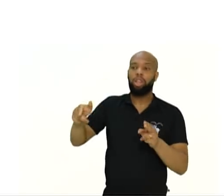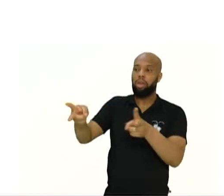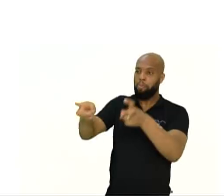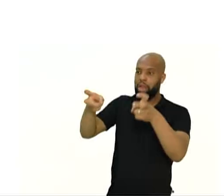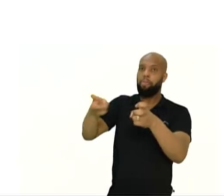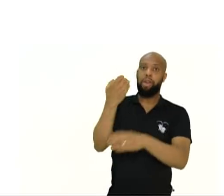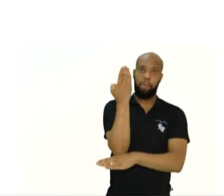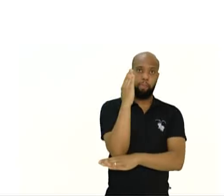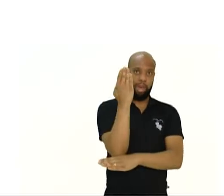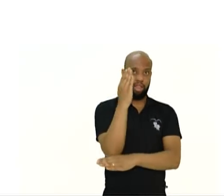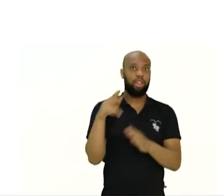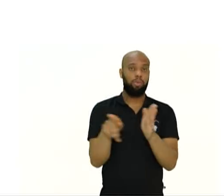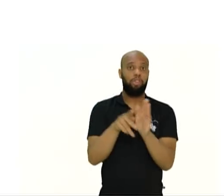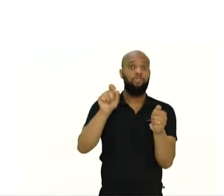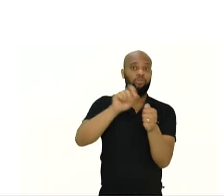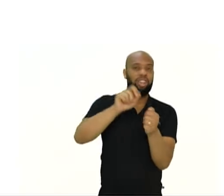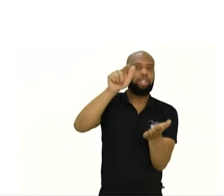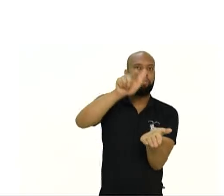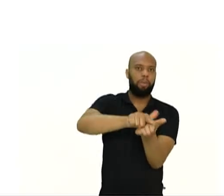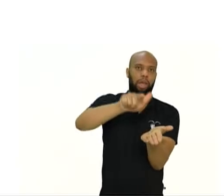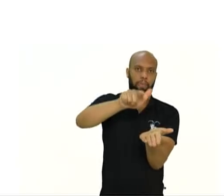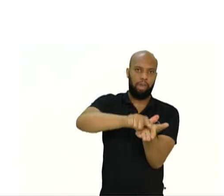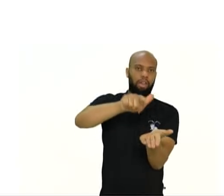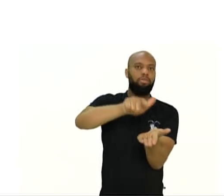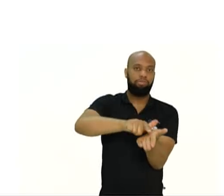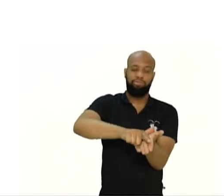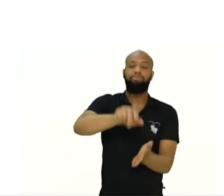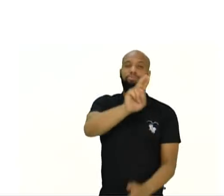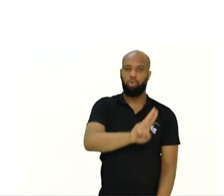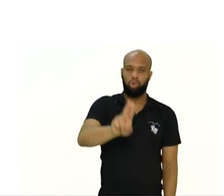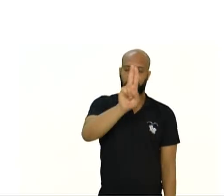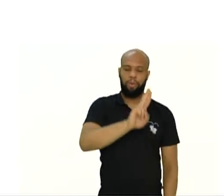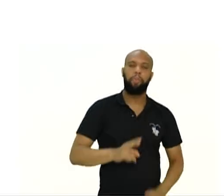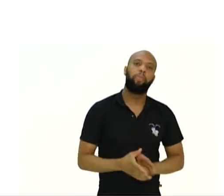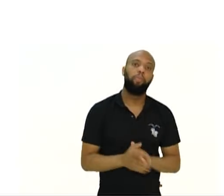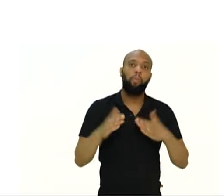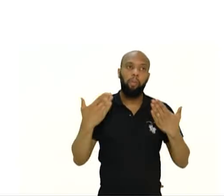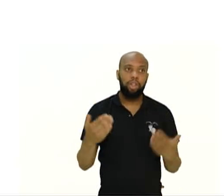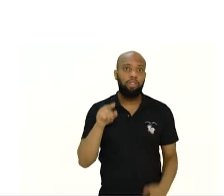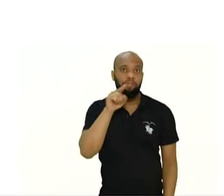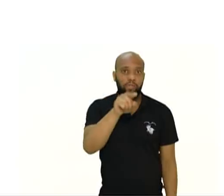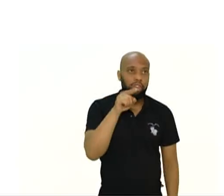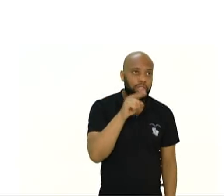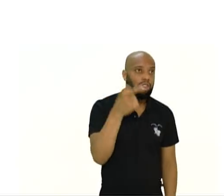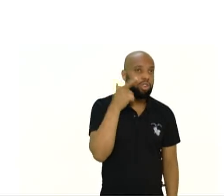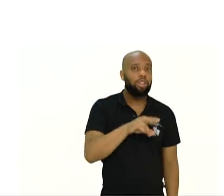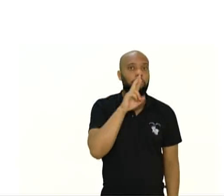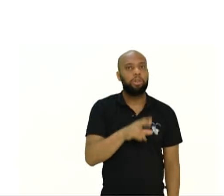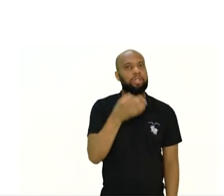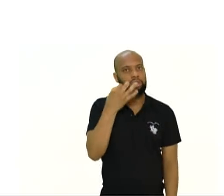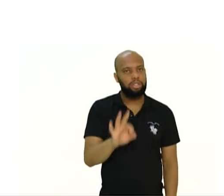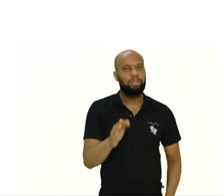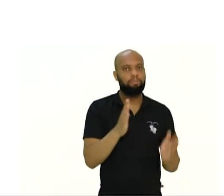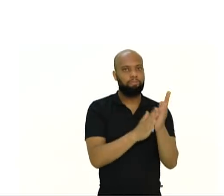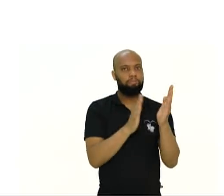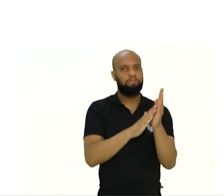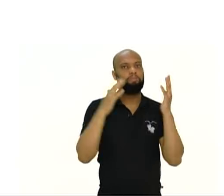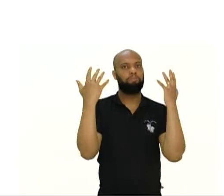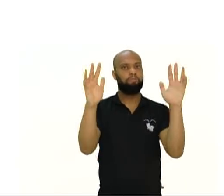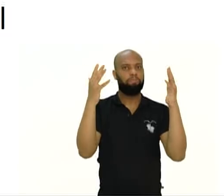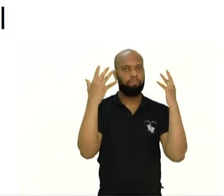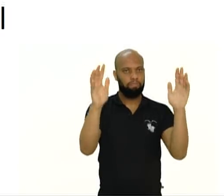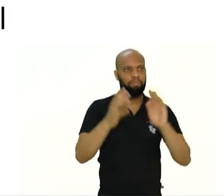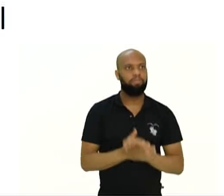madeira e celulose, usada na fabricação de papel. Então, para você que acertou essa atividade,